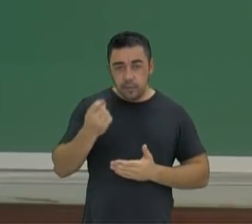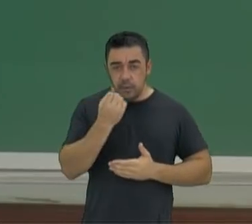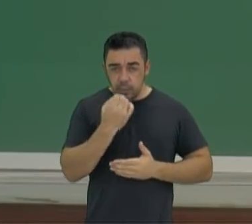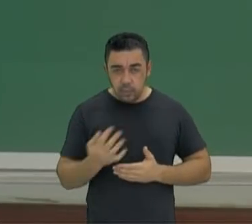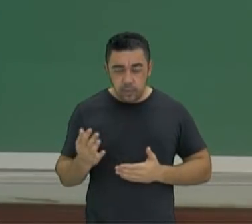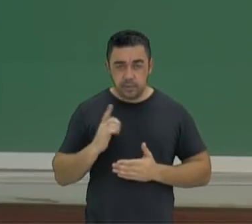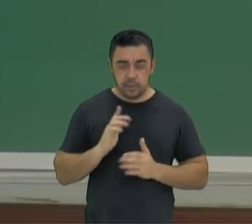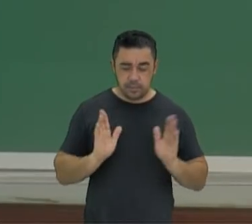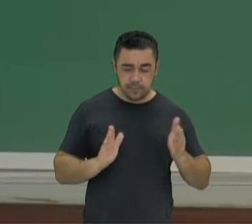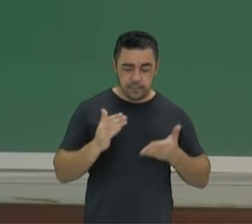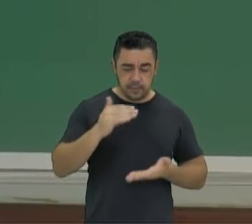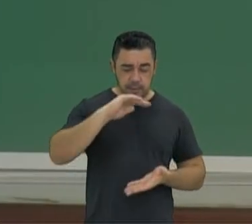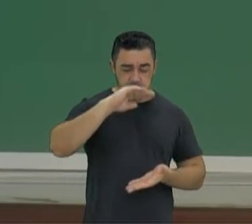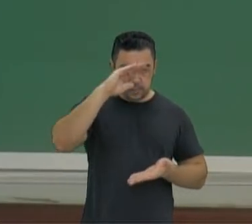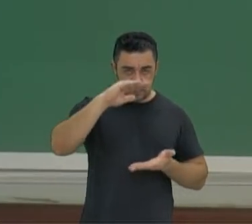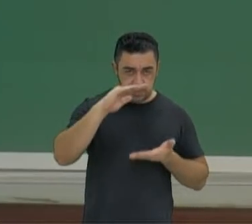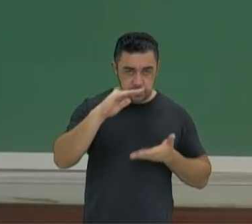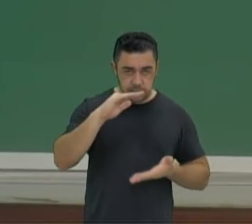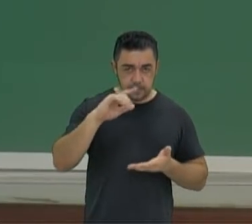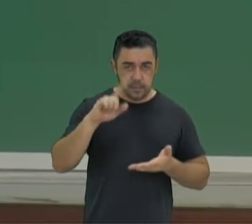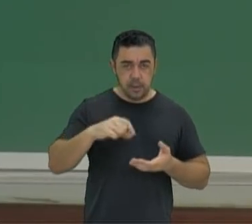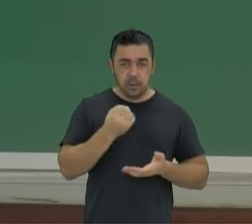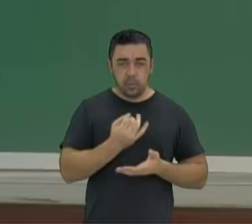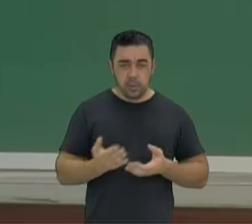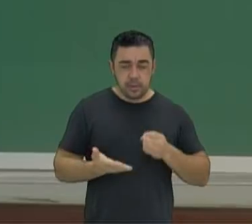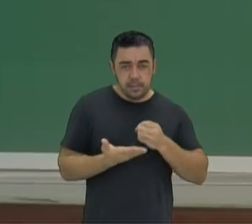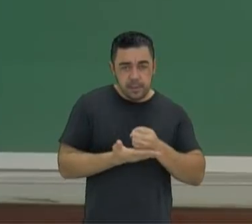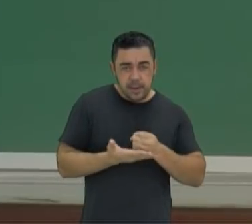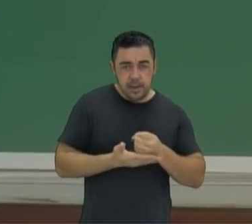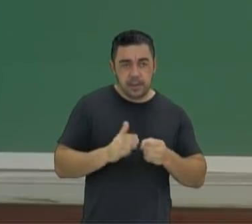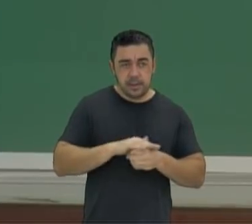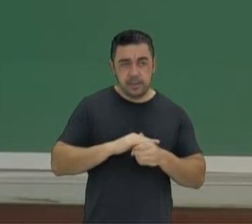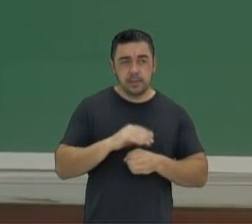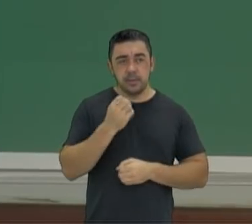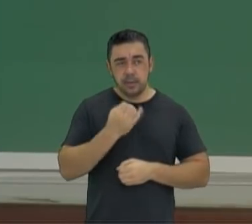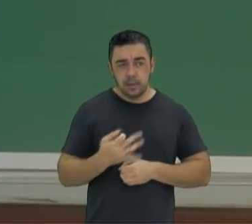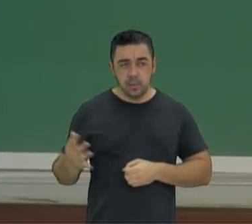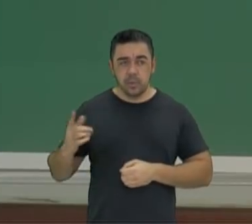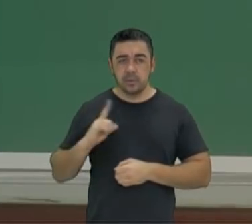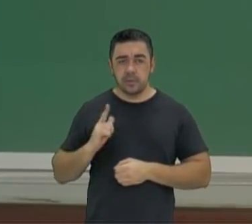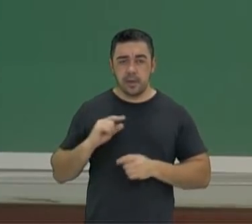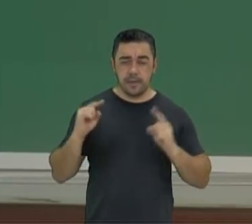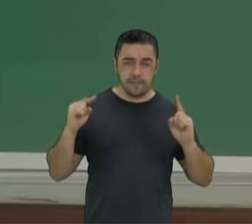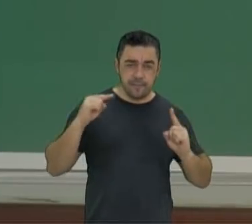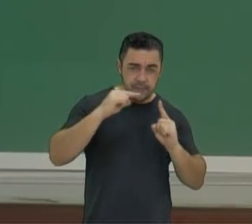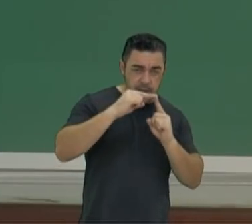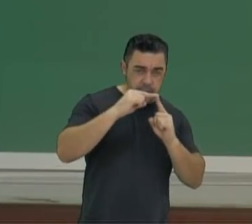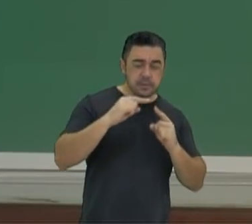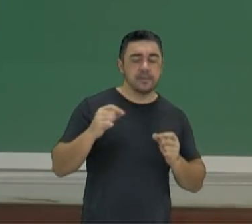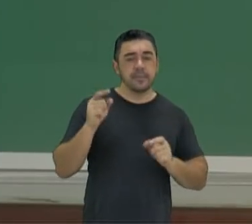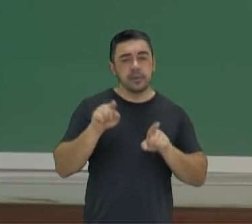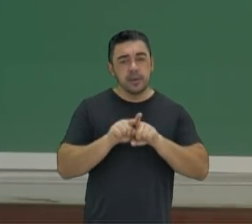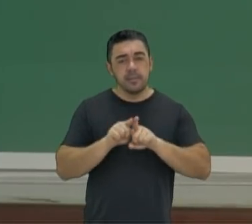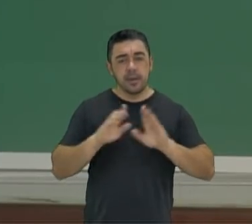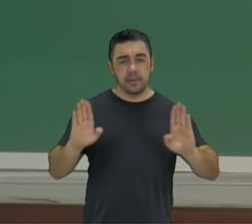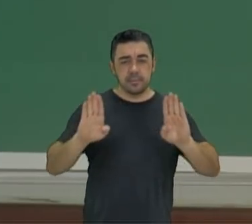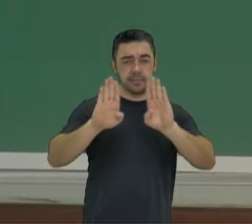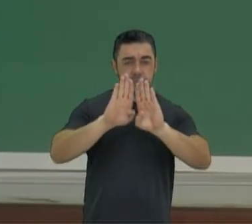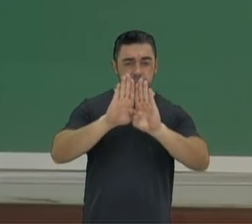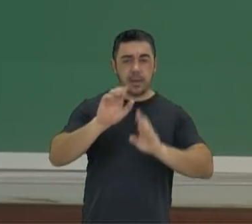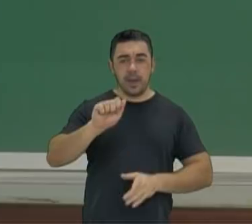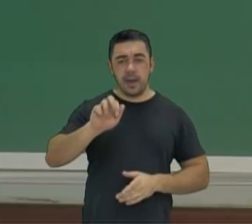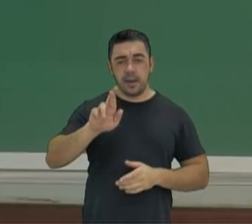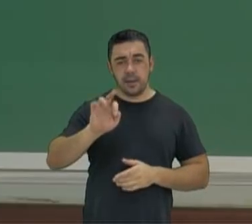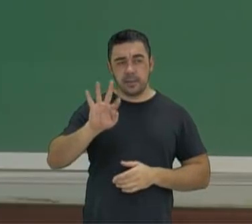faces que são as bases, o número de vértice e o número de aresta de cada um. Então,